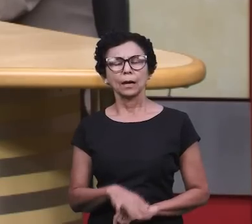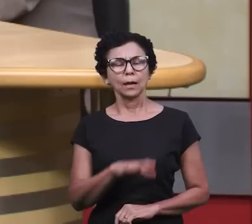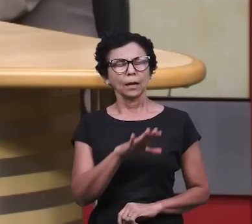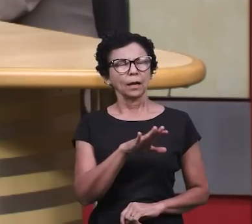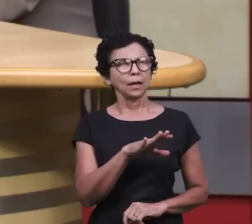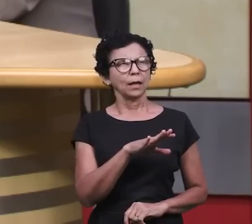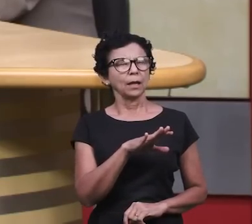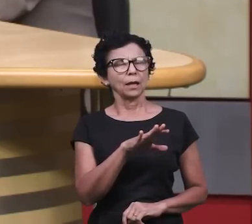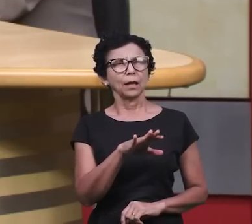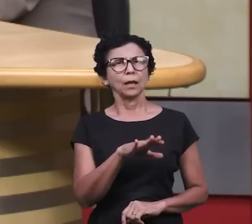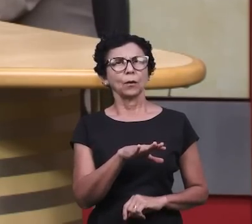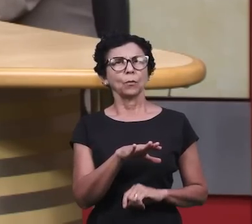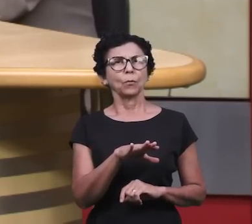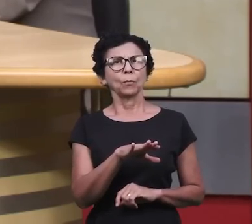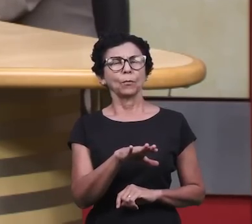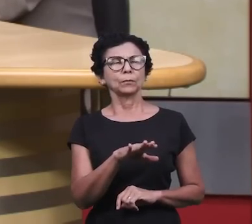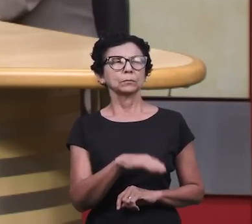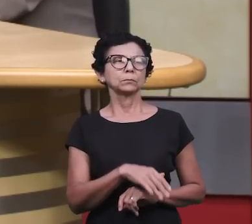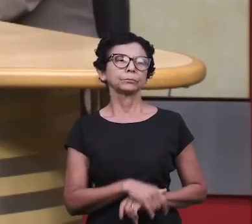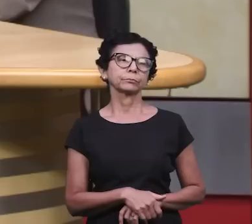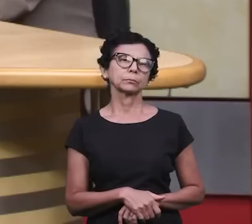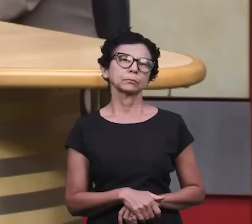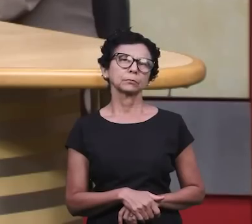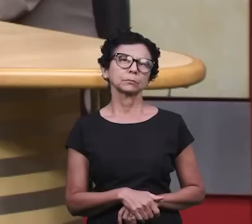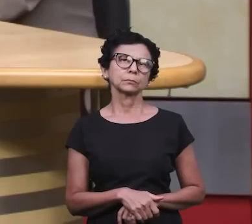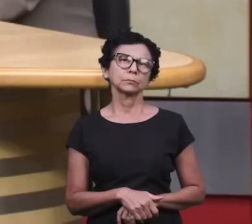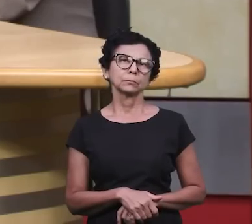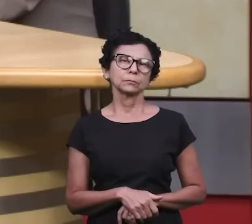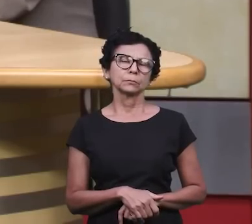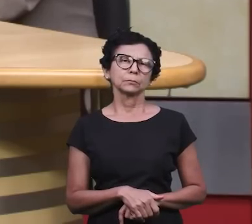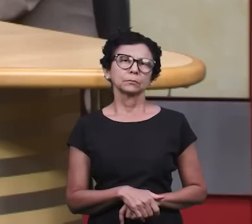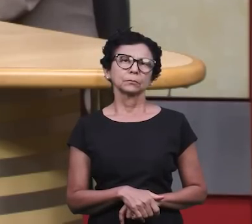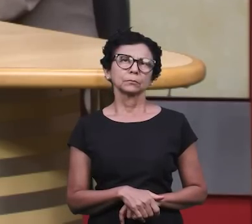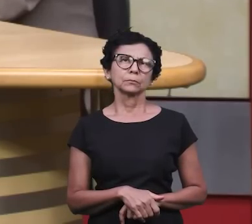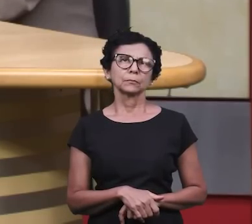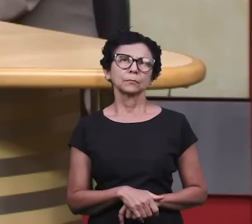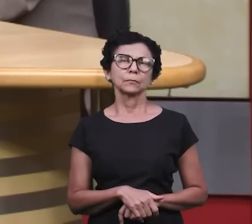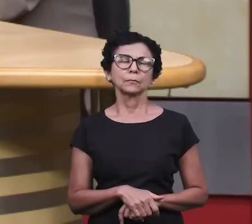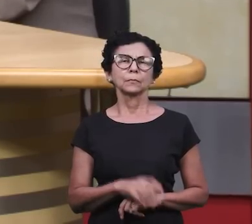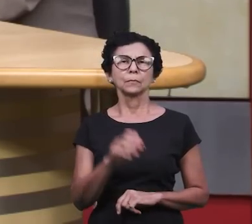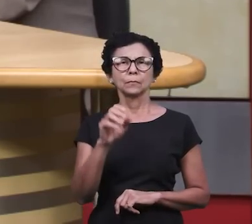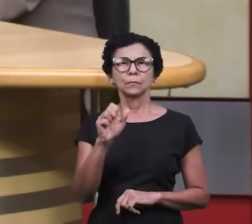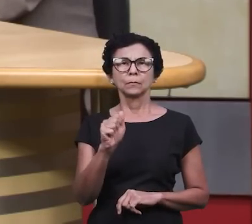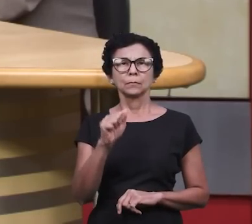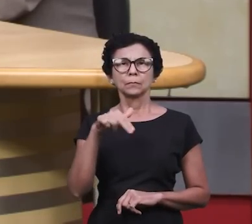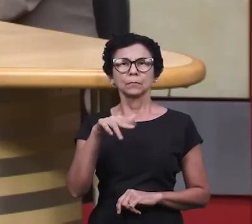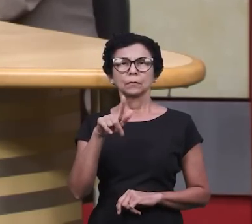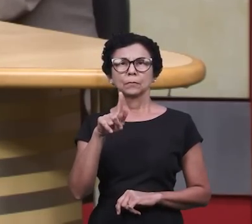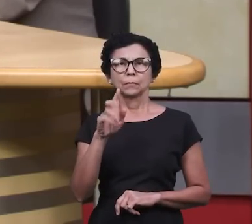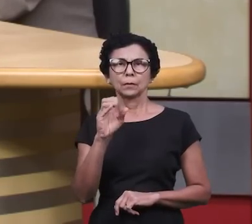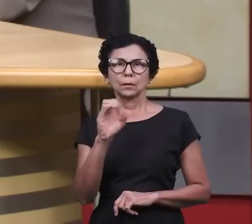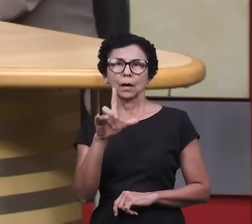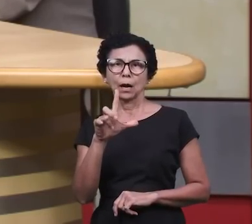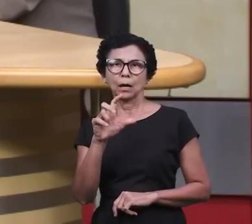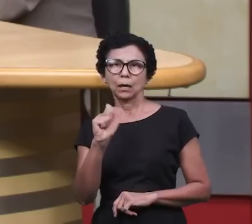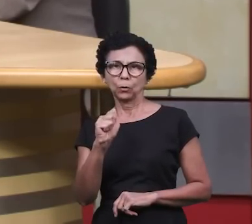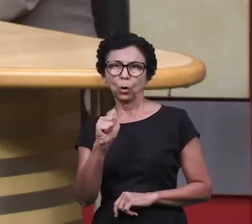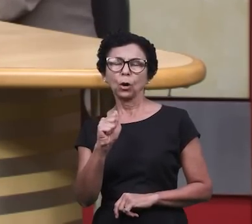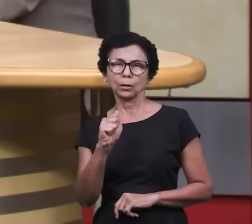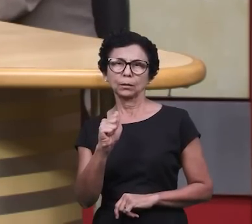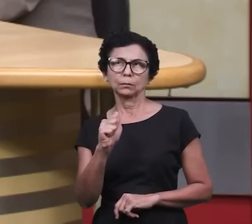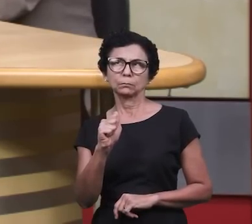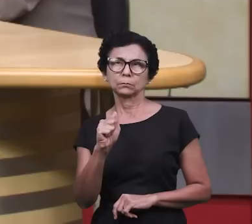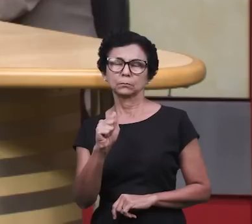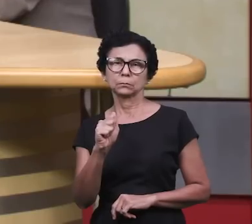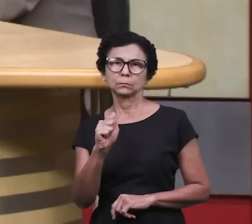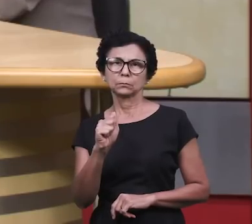eu não estou lembrando, é interessante, eu não sei, porque a Angola teve o início via Portugal. Em função de